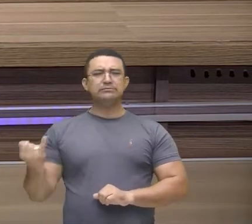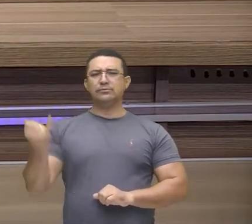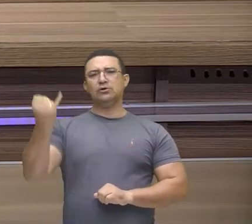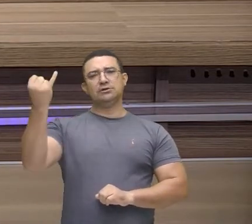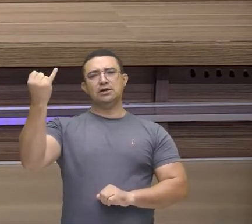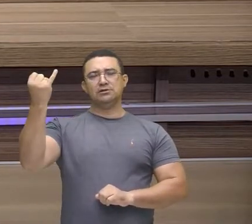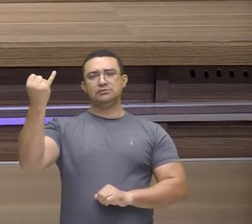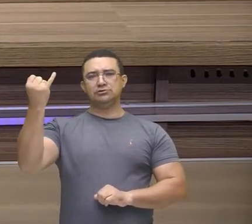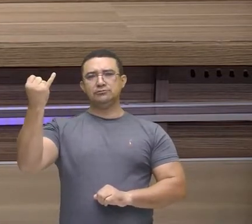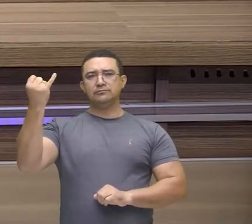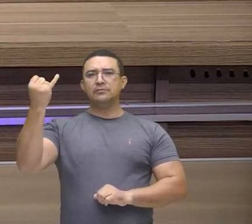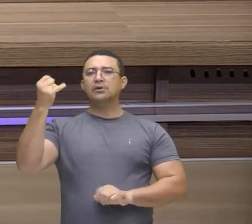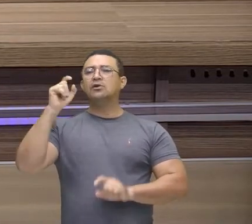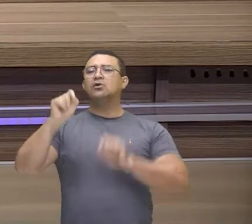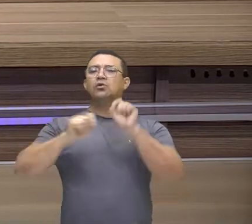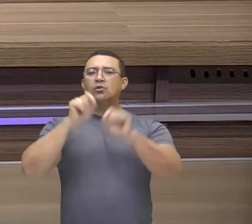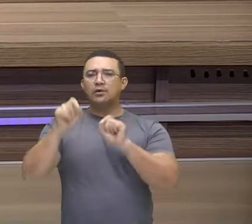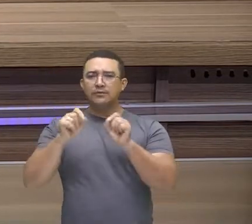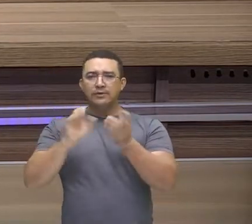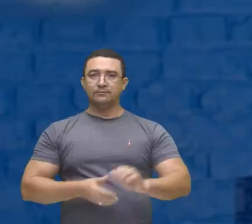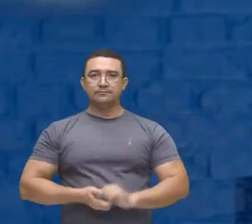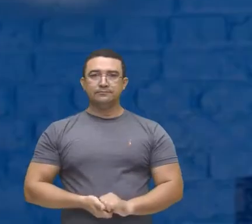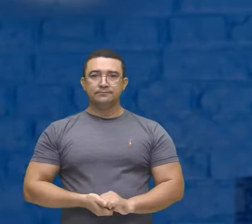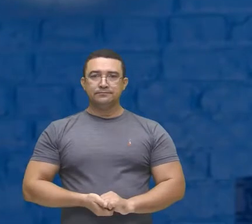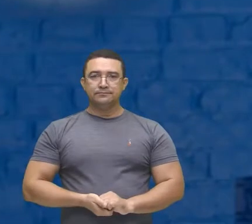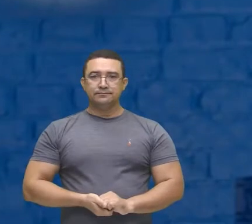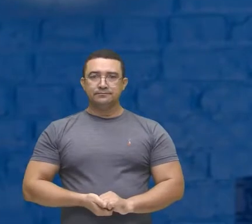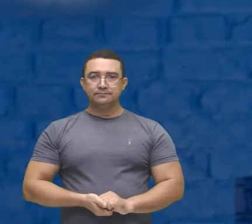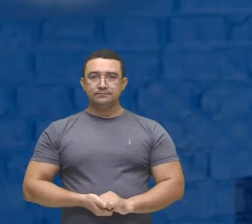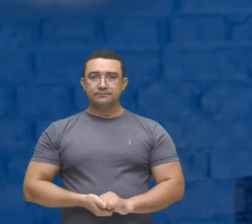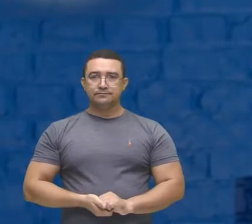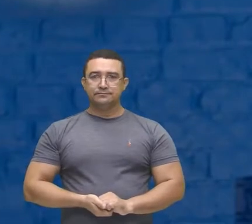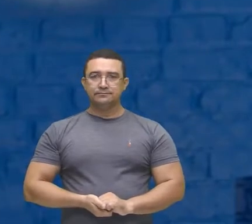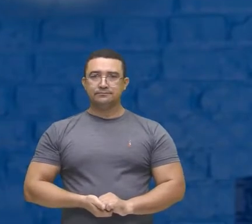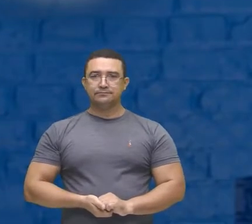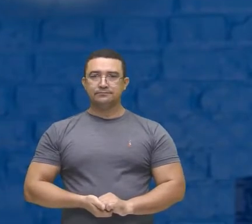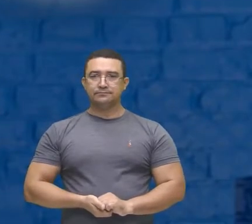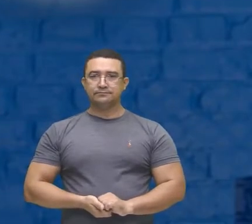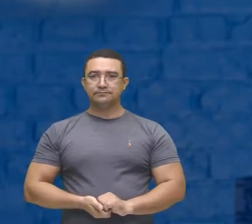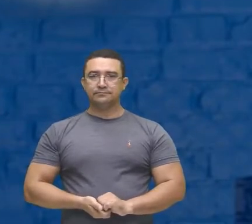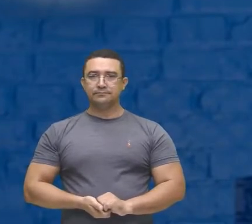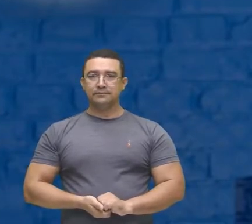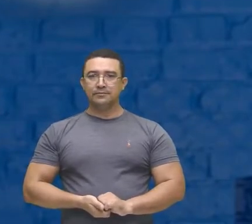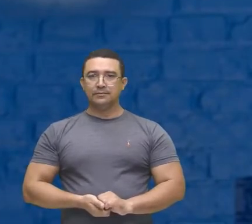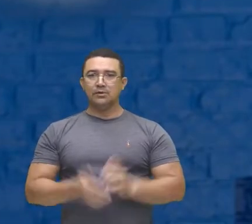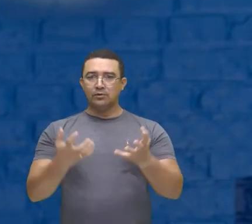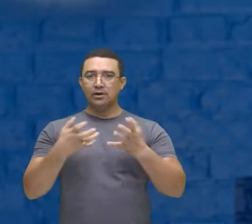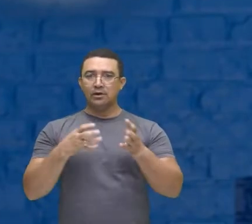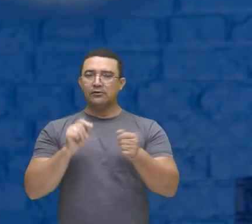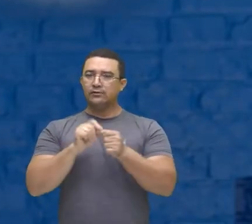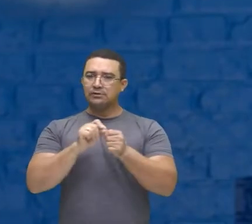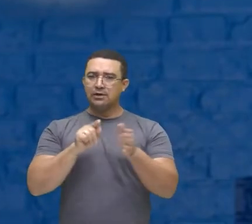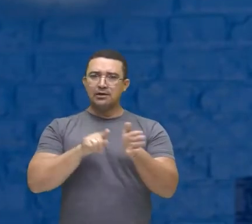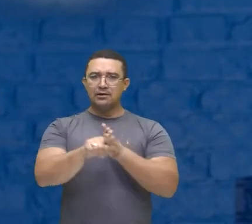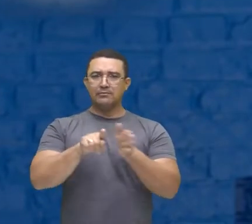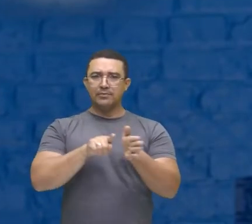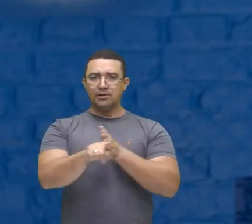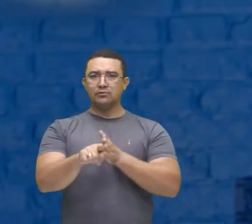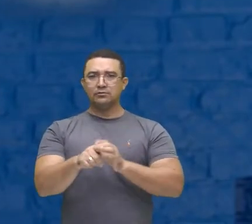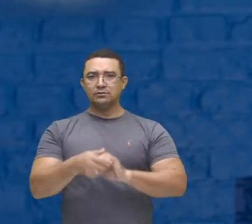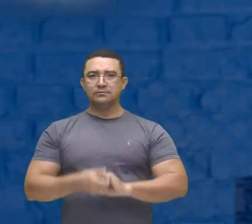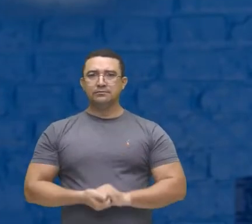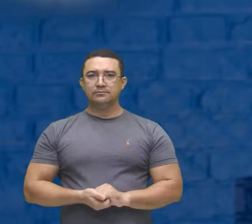investimento na educação. Eu gostaria de fazer mais uma pergunta. O senhor tem falado aqui do desenvolvimento sexual